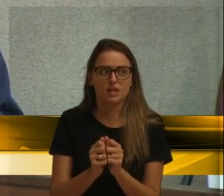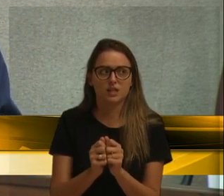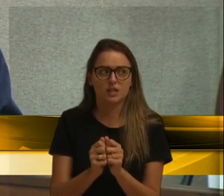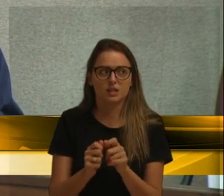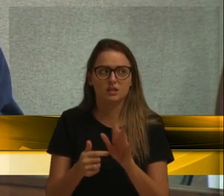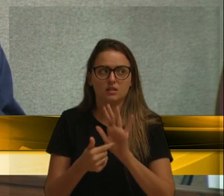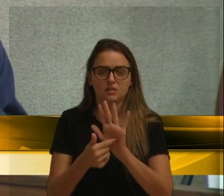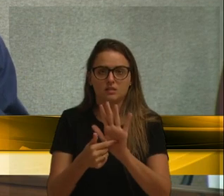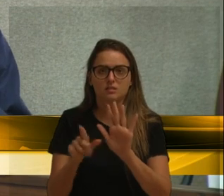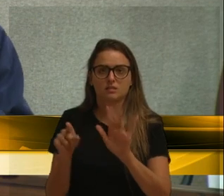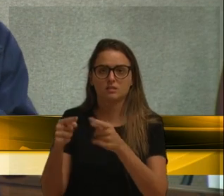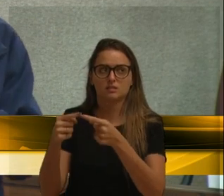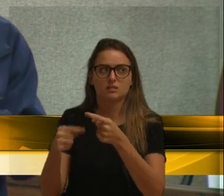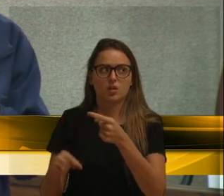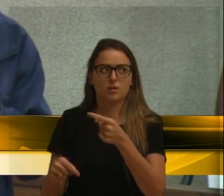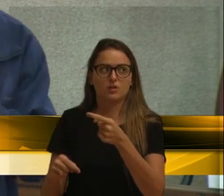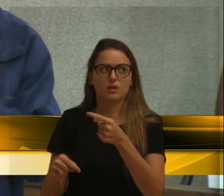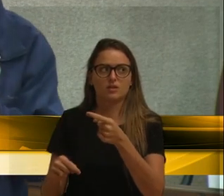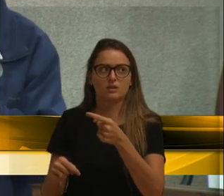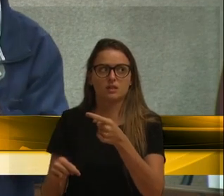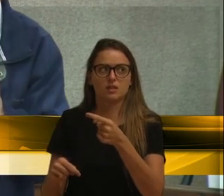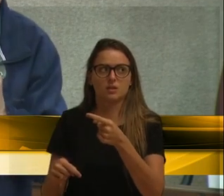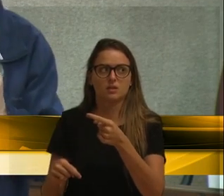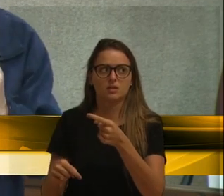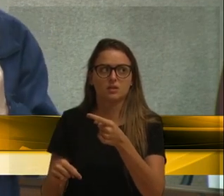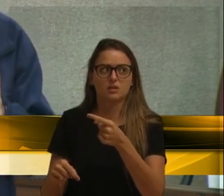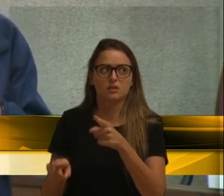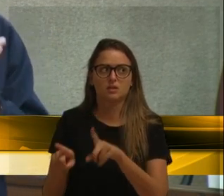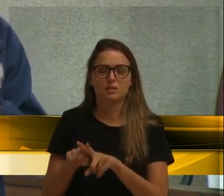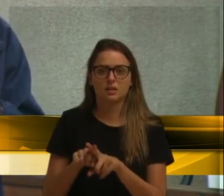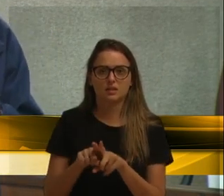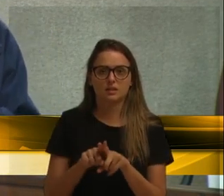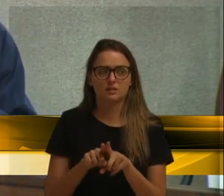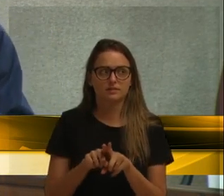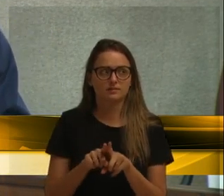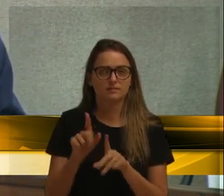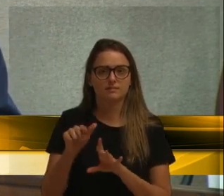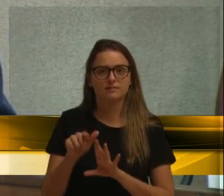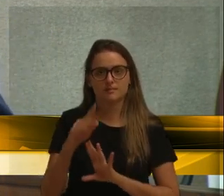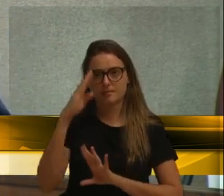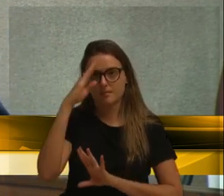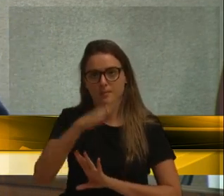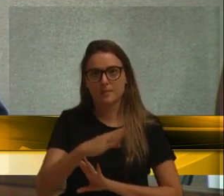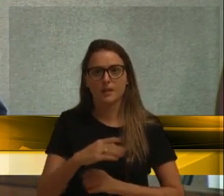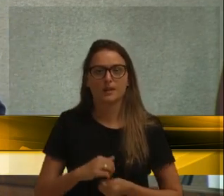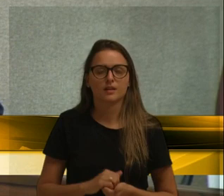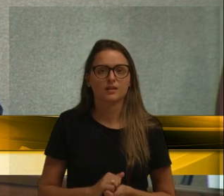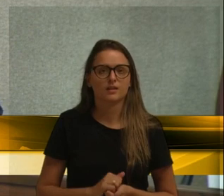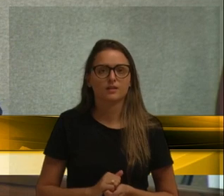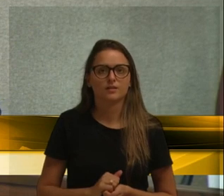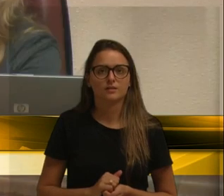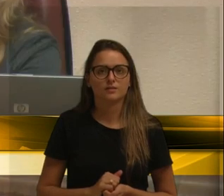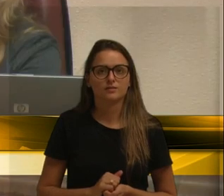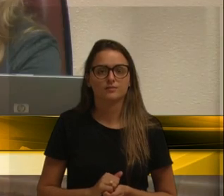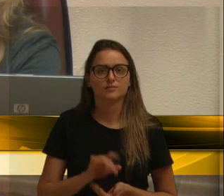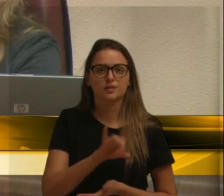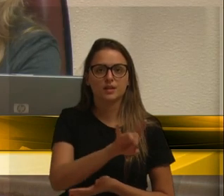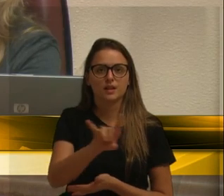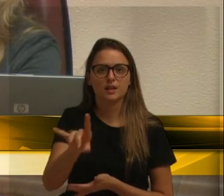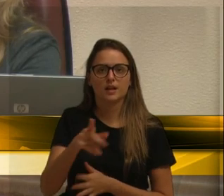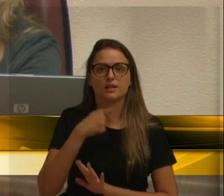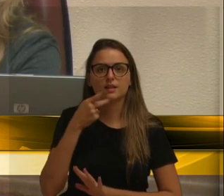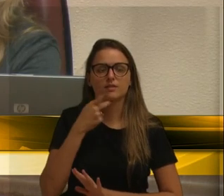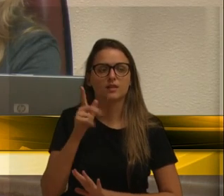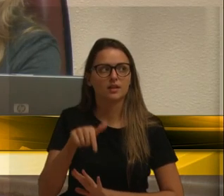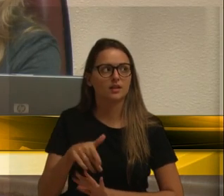contestar e discordar da sua manifestação. É isso, senhor, de imediato, vereador Rafael. Vereador, cada manifestação aqui é